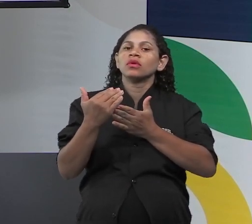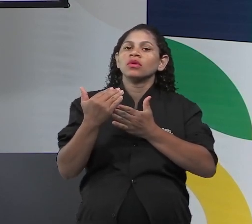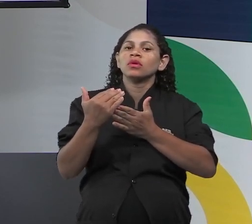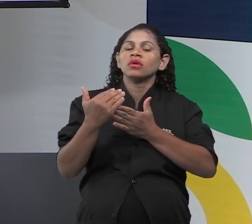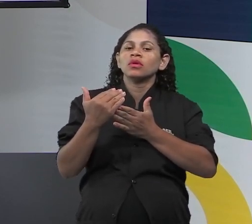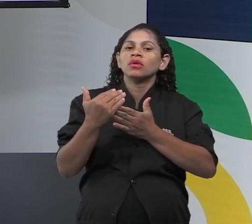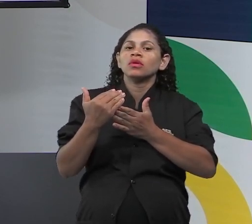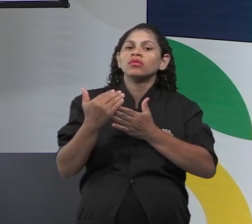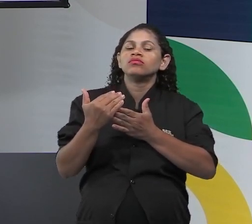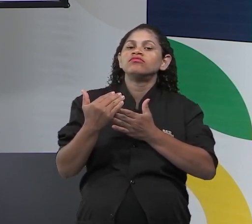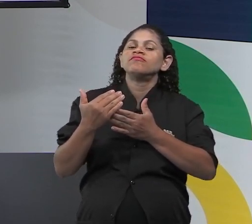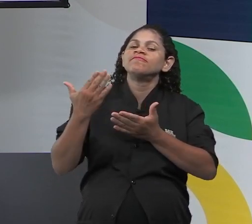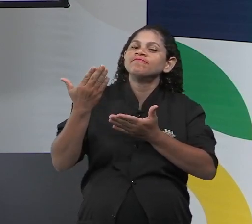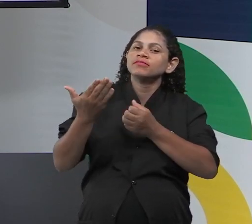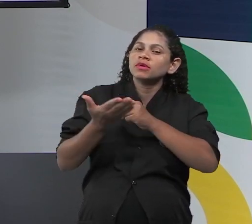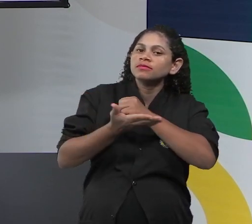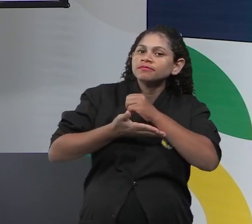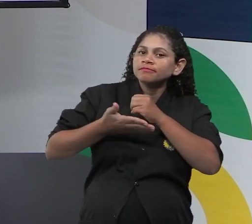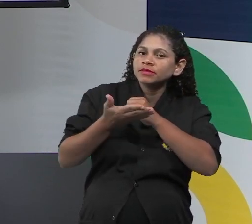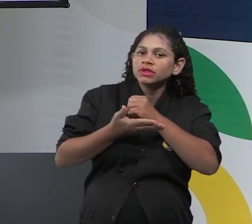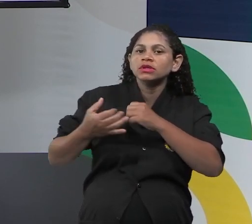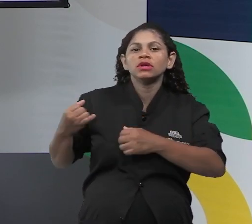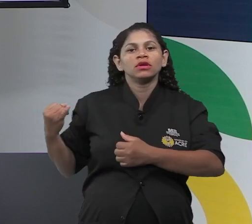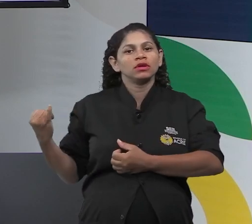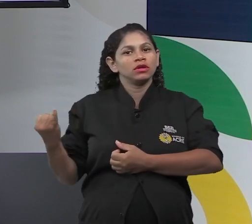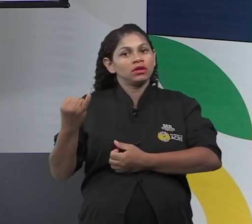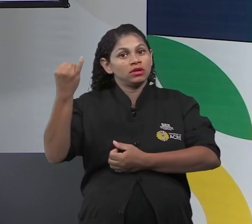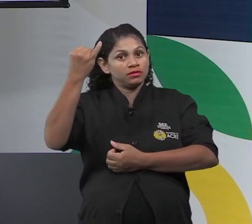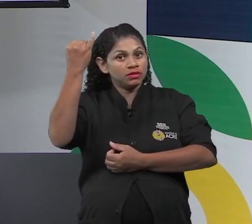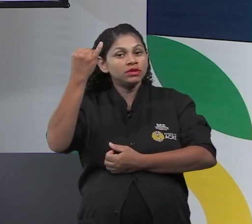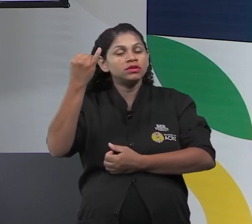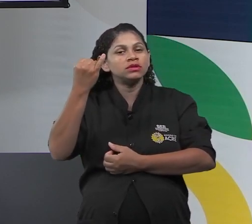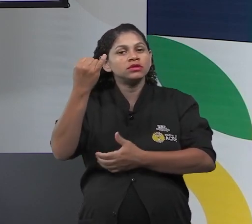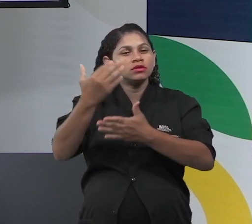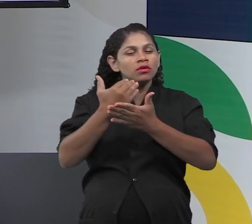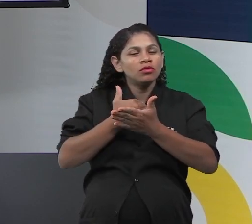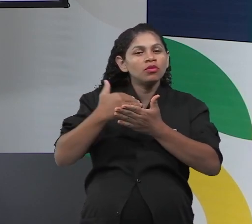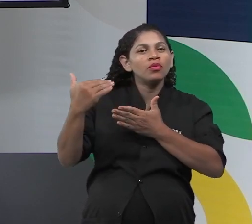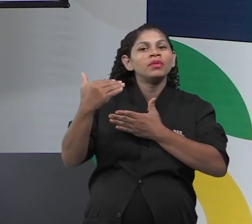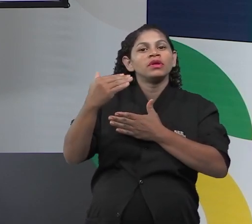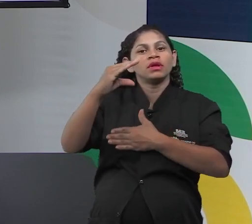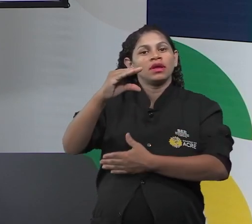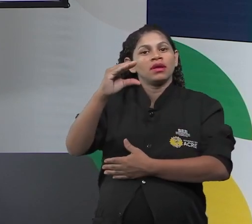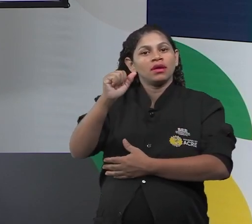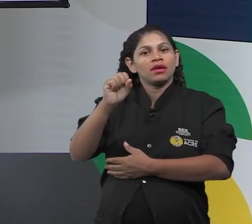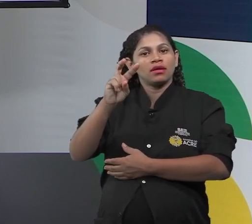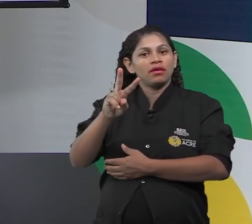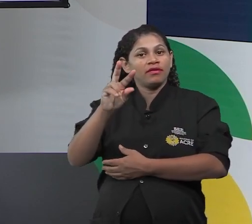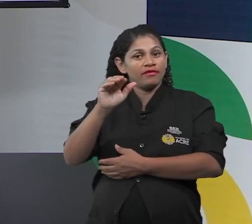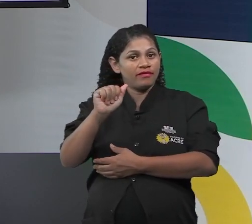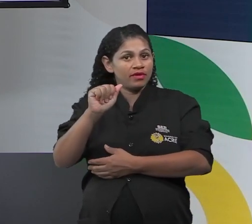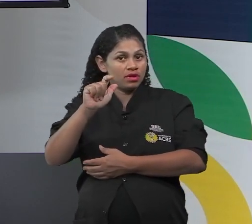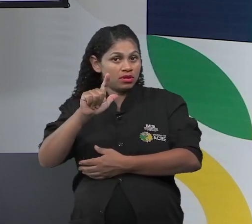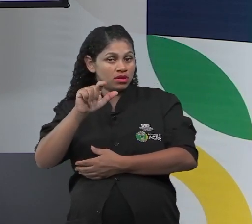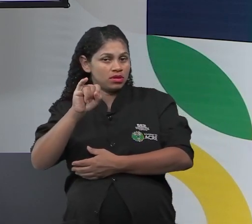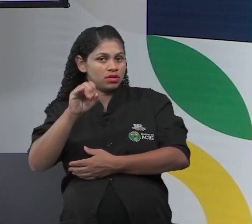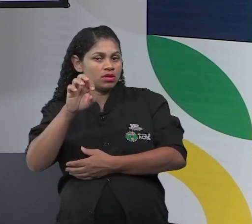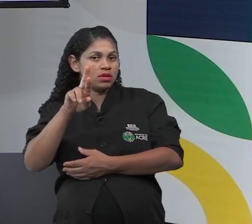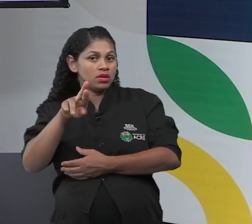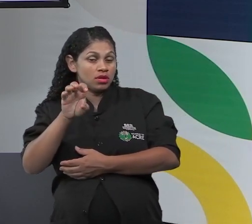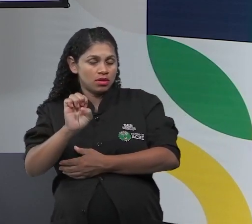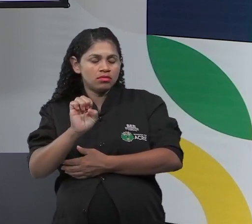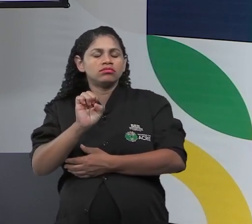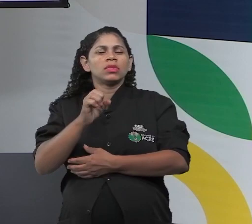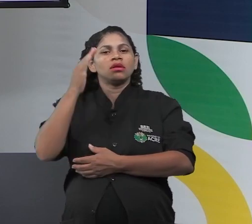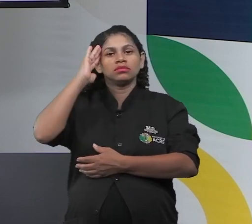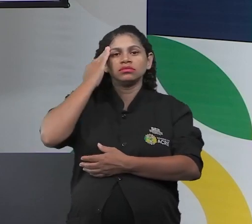princípio bastante importante que é o princípio de Cavalieri, e ele nos ajuda a entender como algumas fórmulas de volume